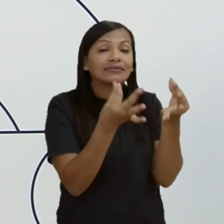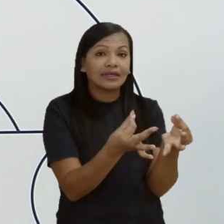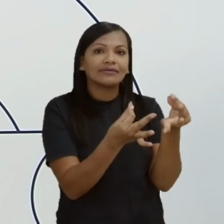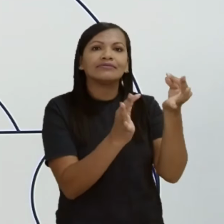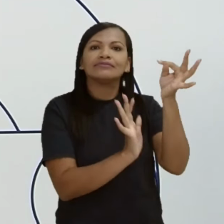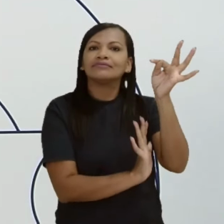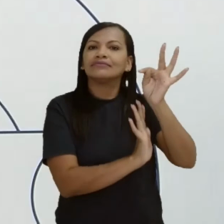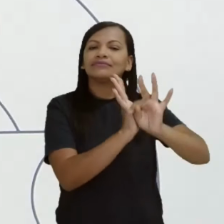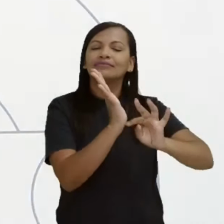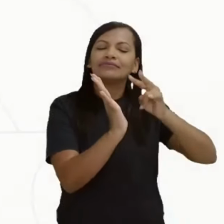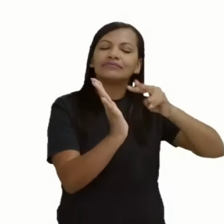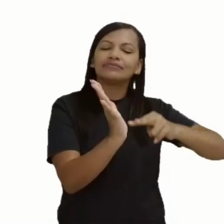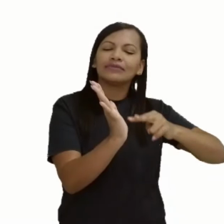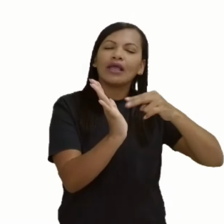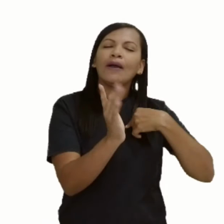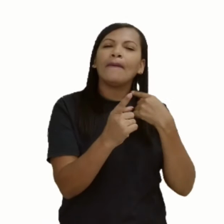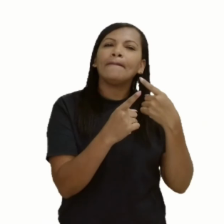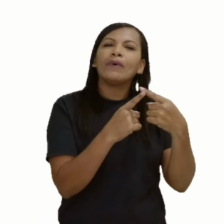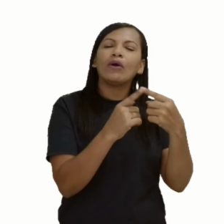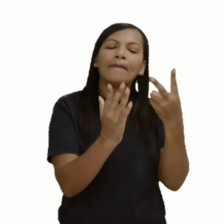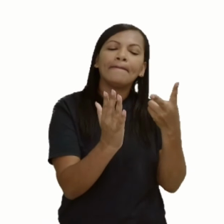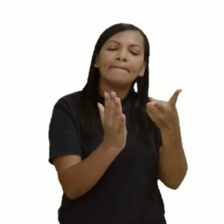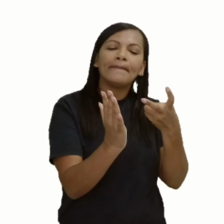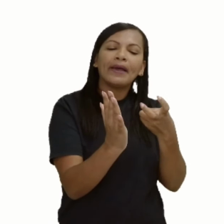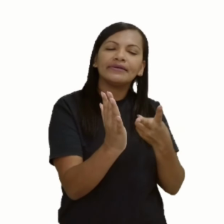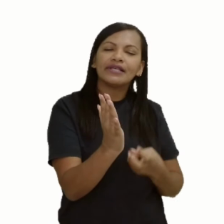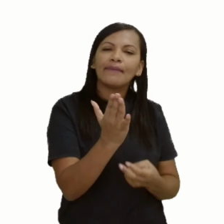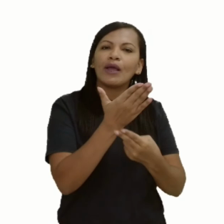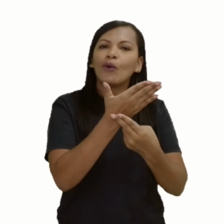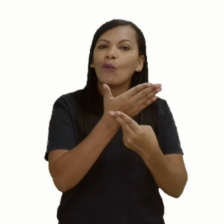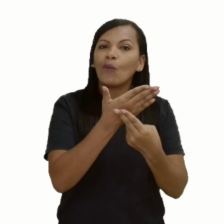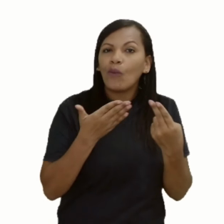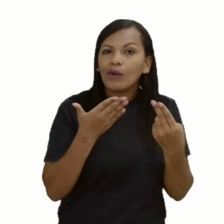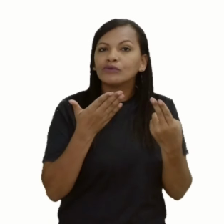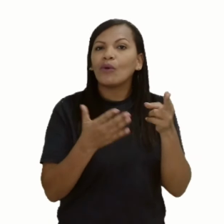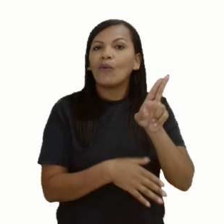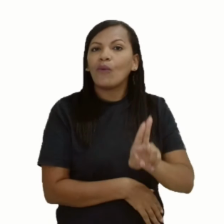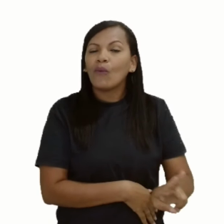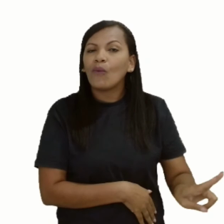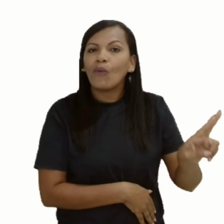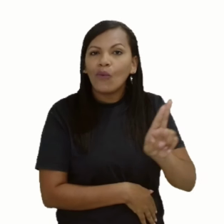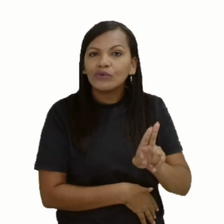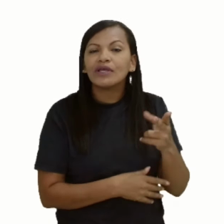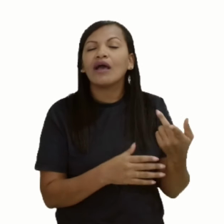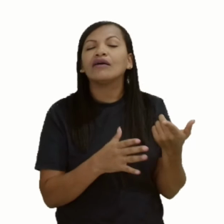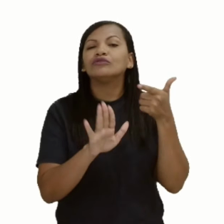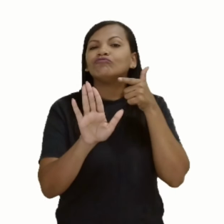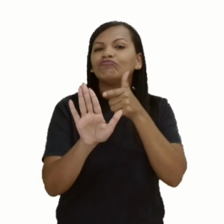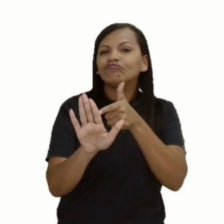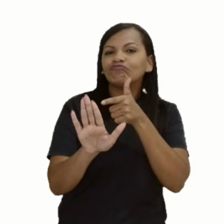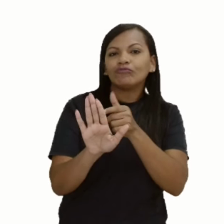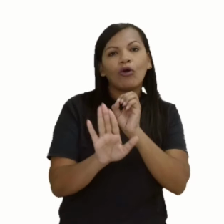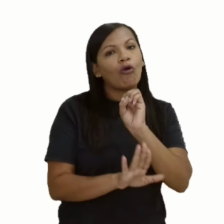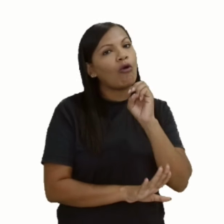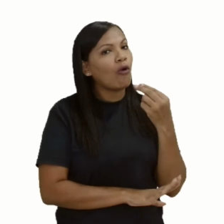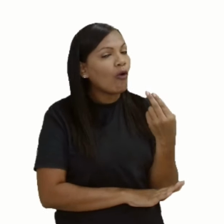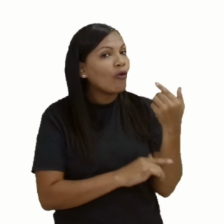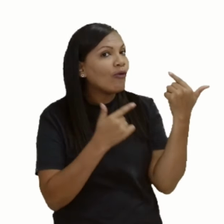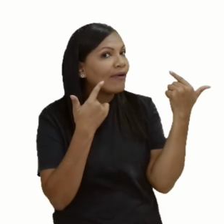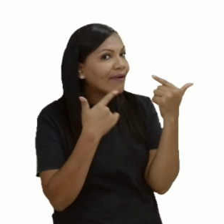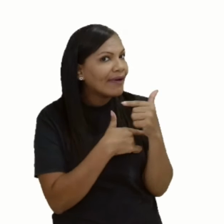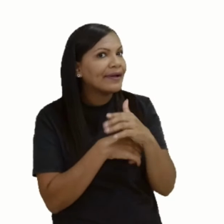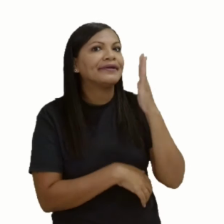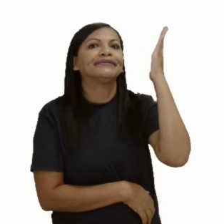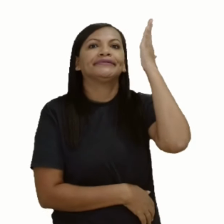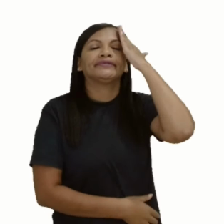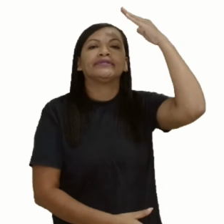atenção, porque perceber quando o autor está usando humor ou ironia e entender o efeito